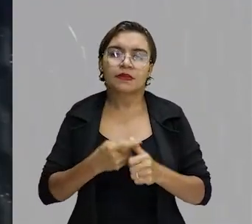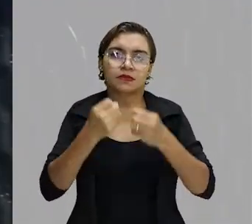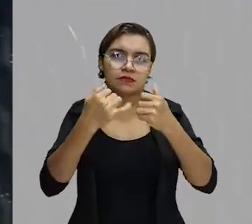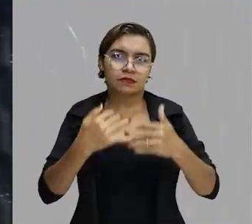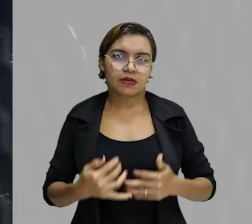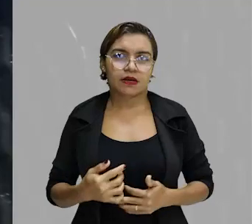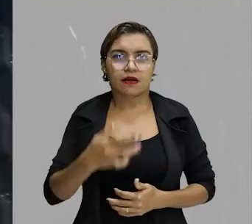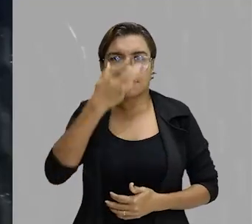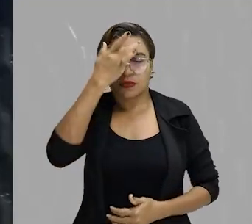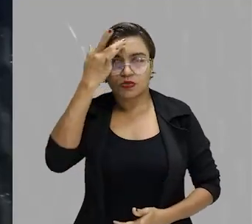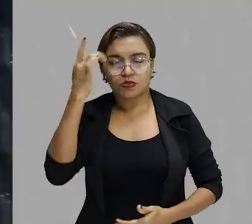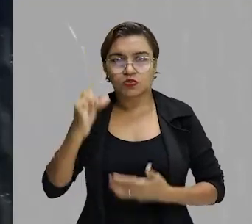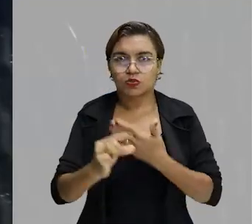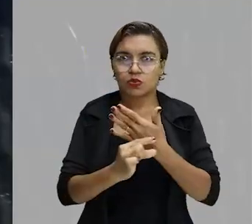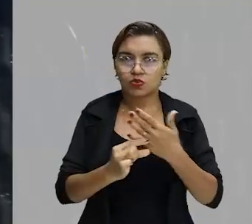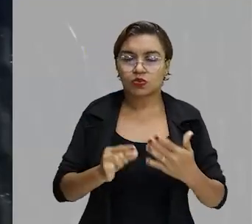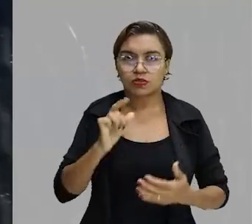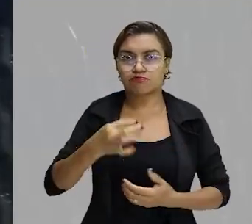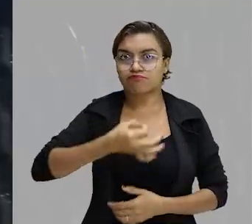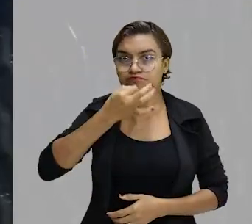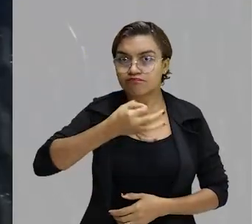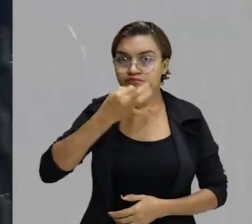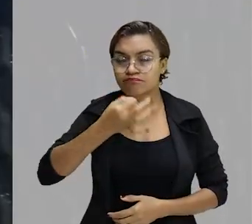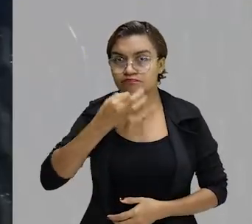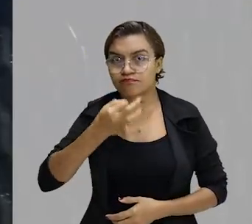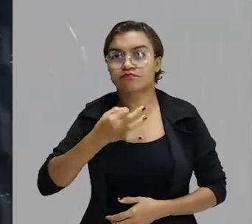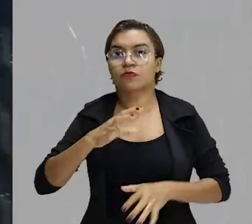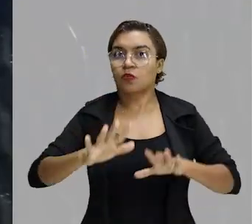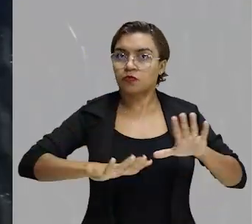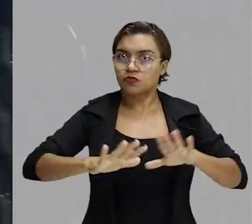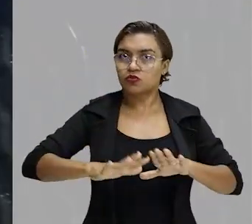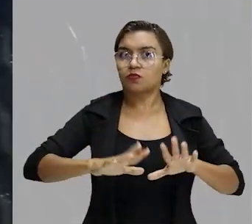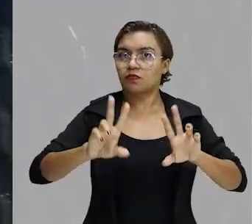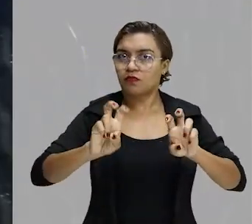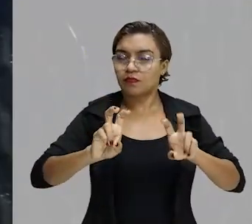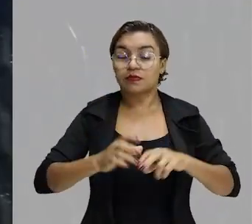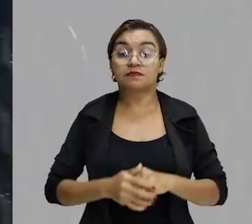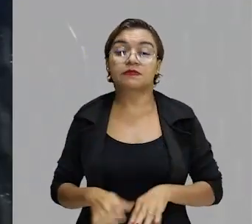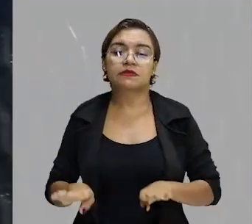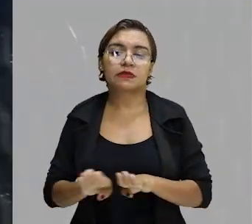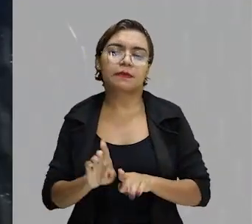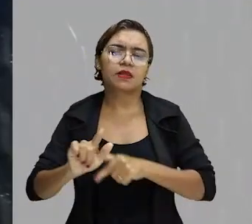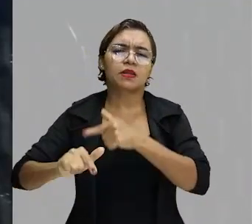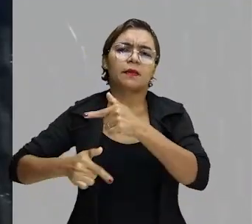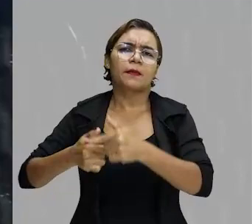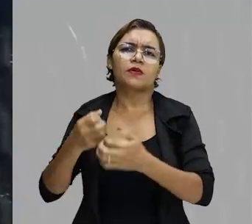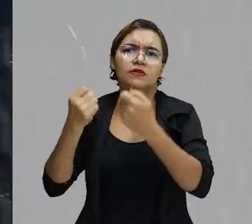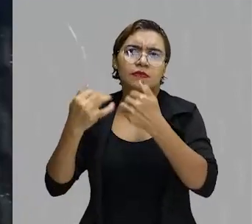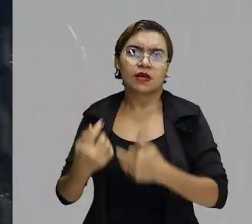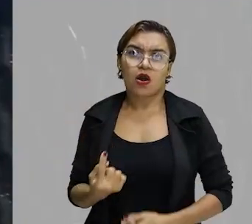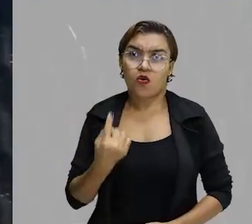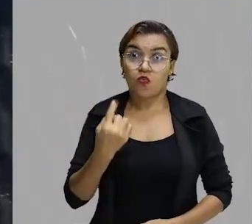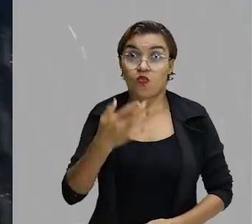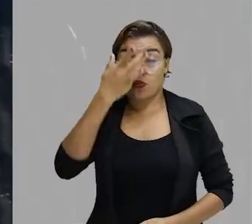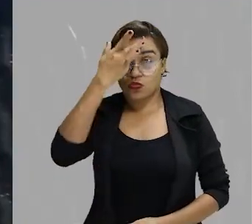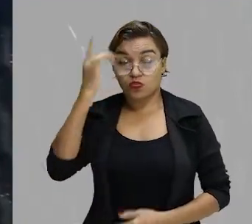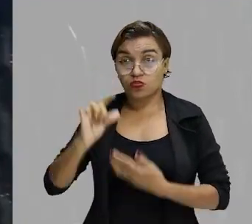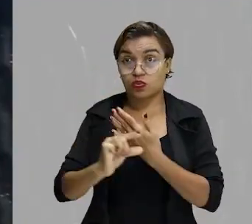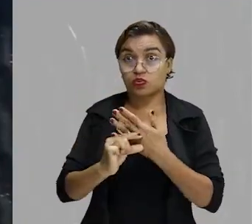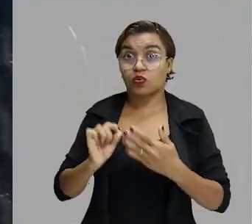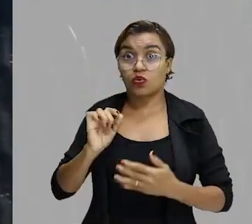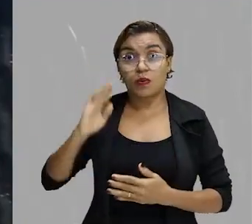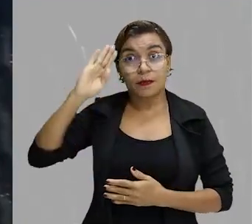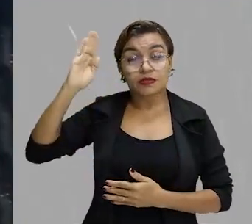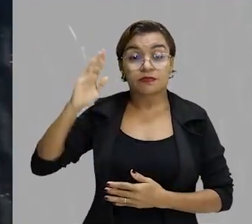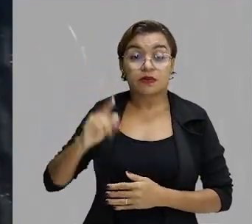são críticos da existência dos movimentos, e aí depois eu vou falar de um dos autores, que é o principal, que é o